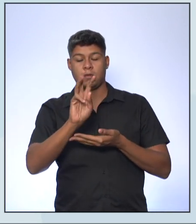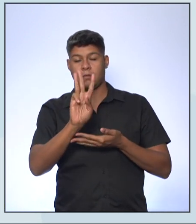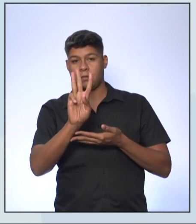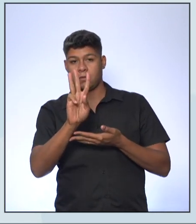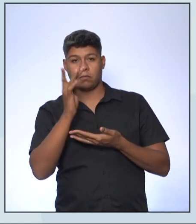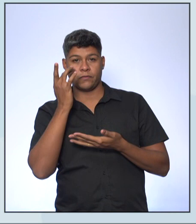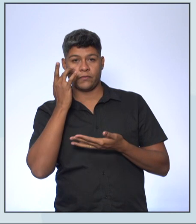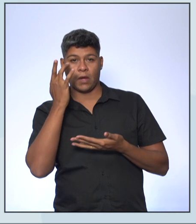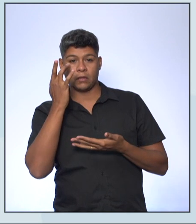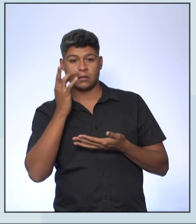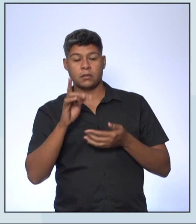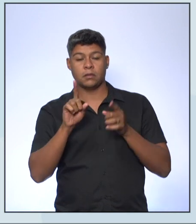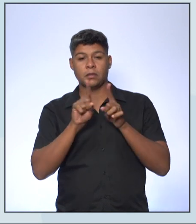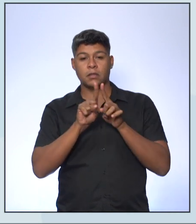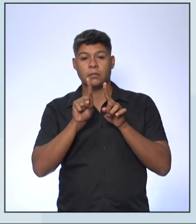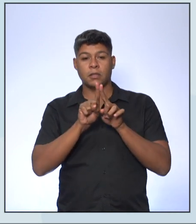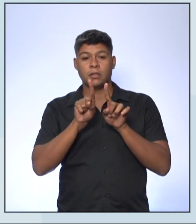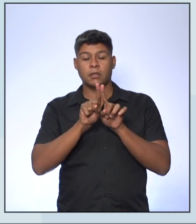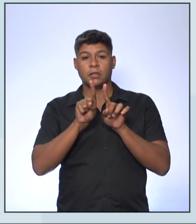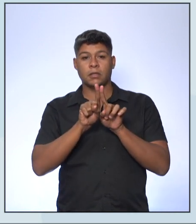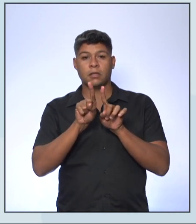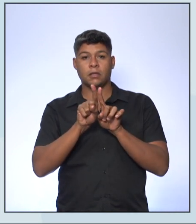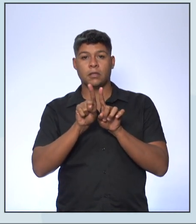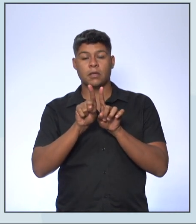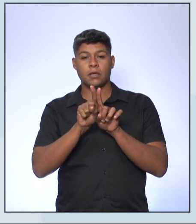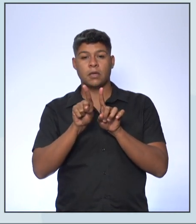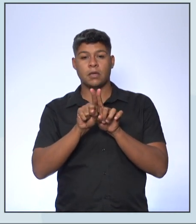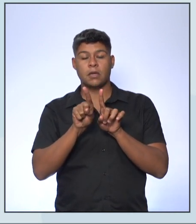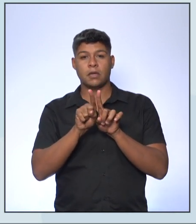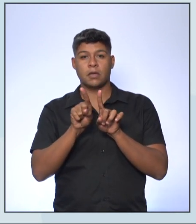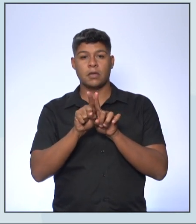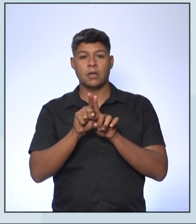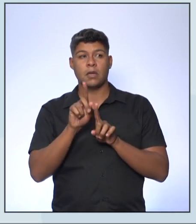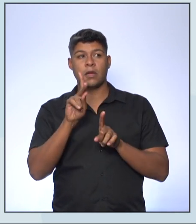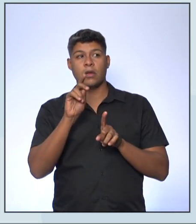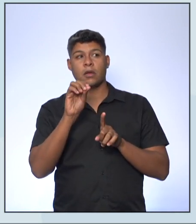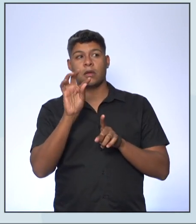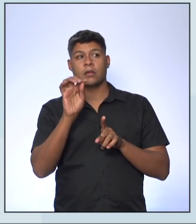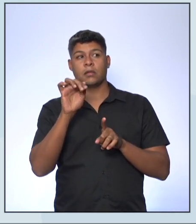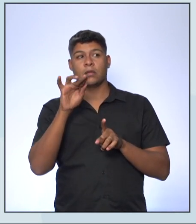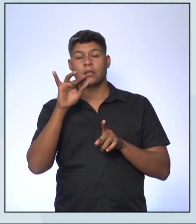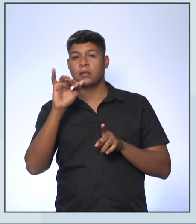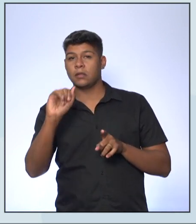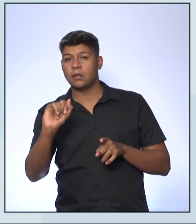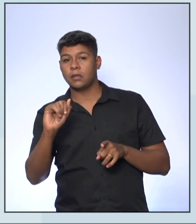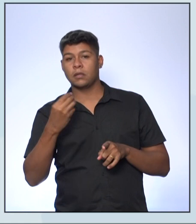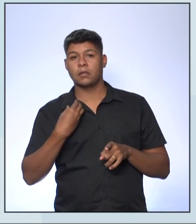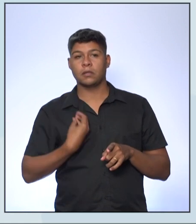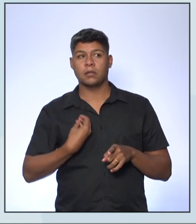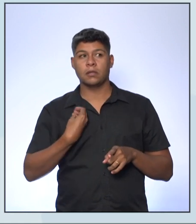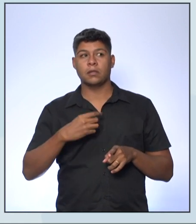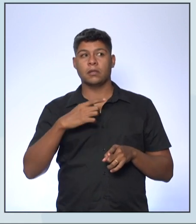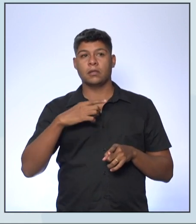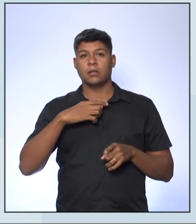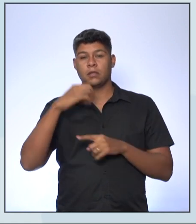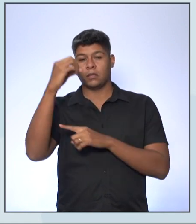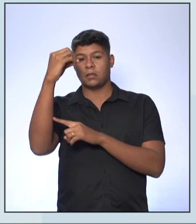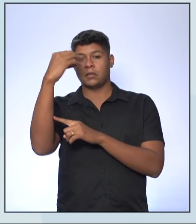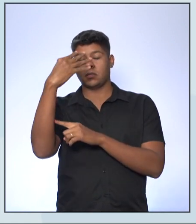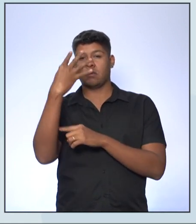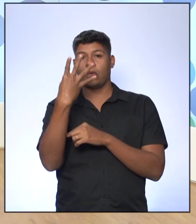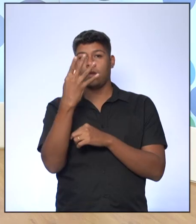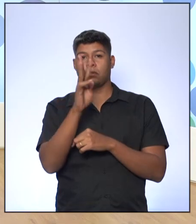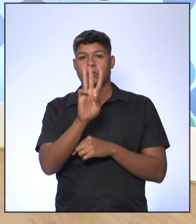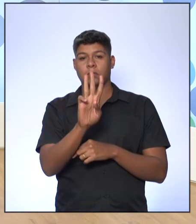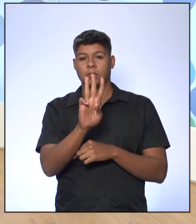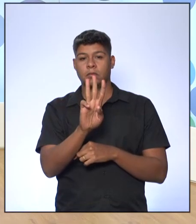aqui, né? E ainda em questão de potência ainda, né? Ainda temos aí a luminária com 4